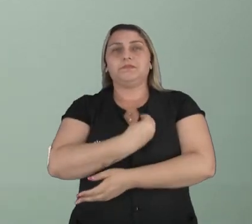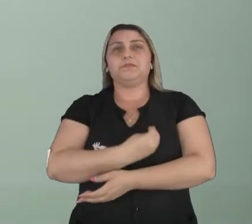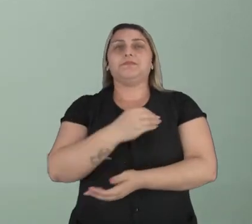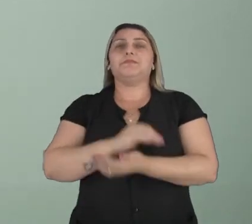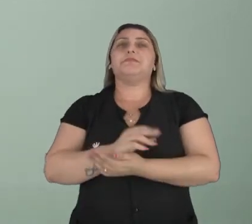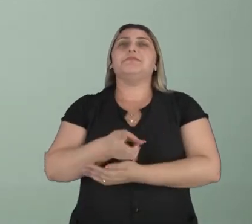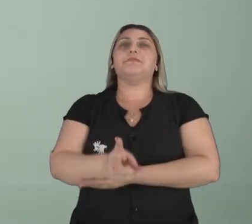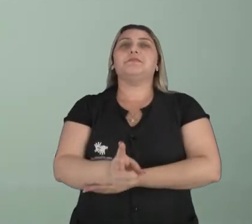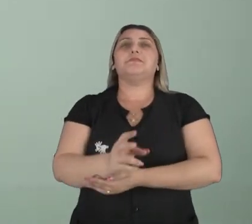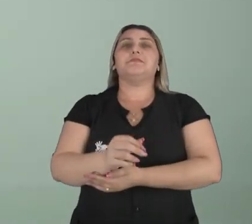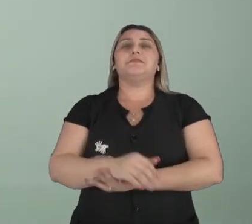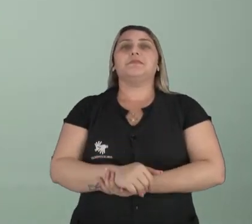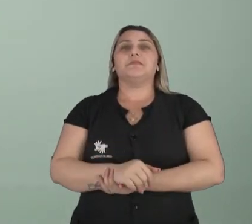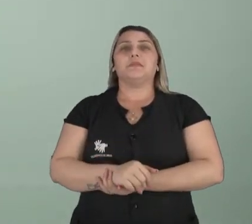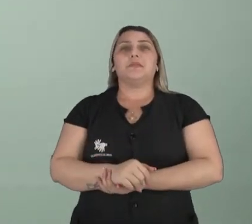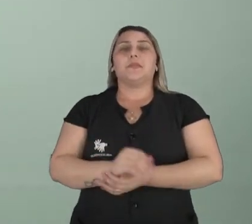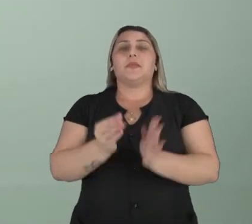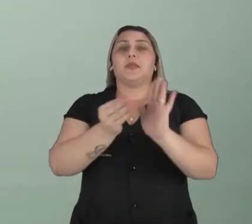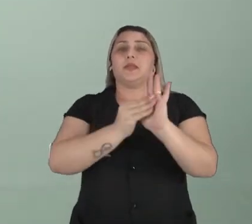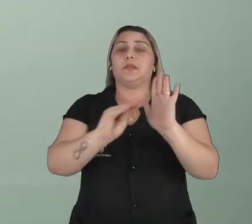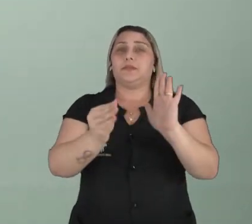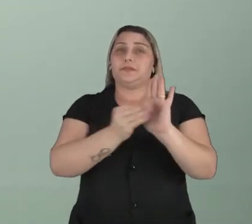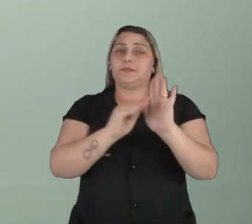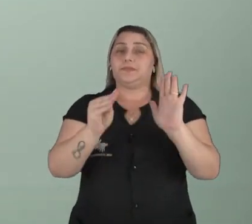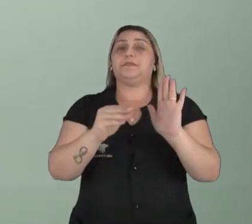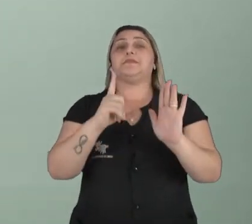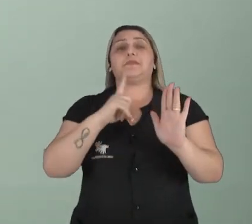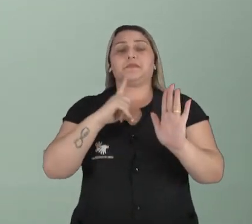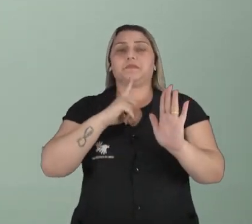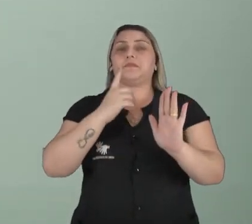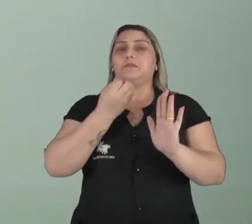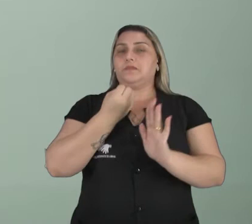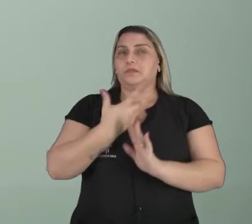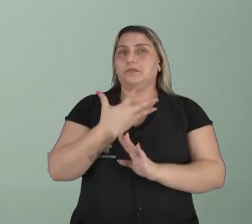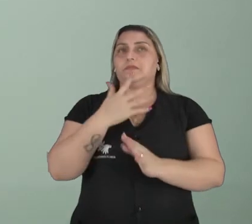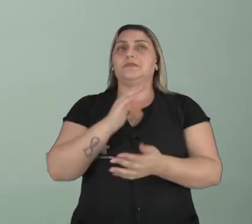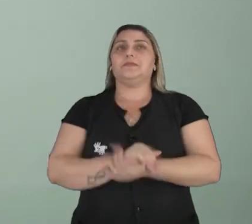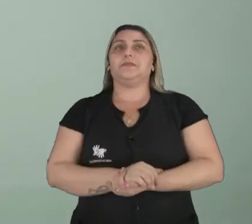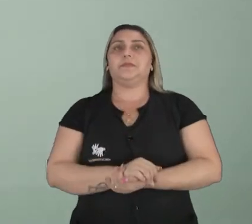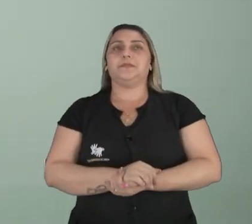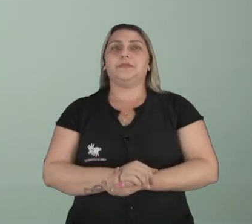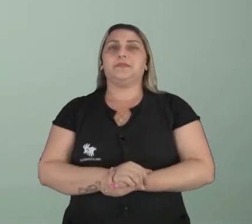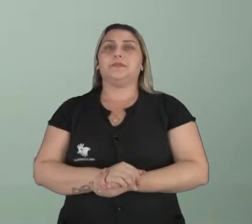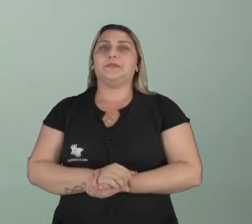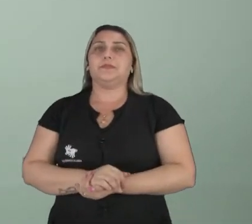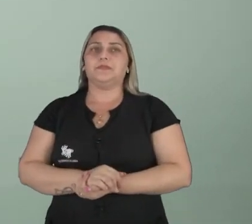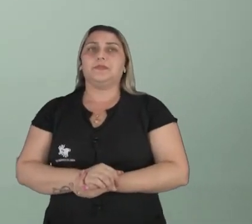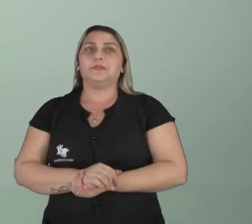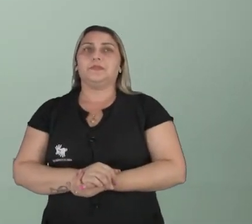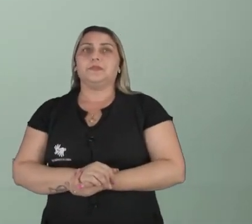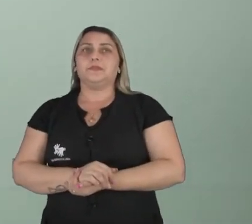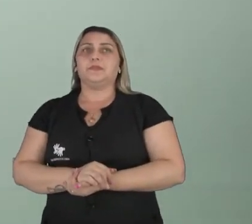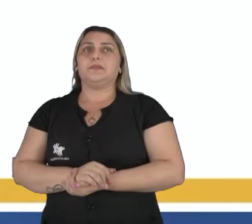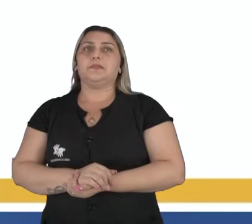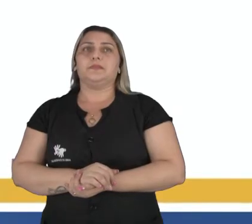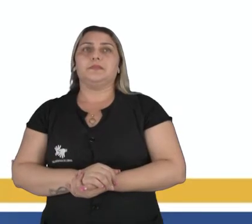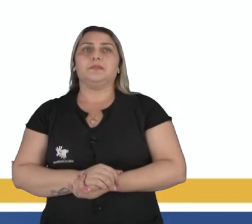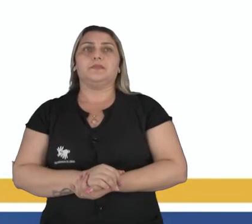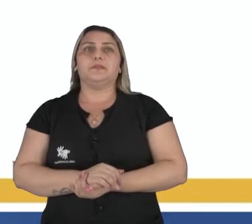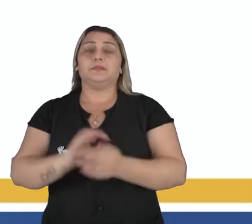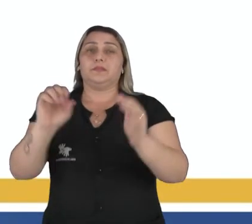mas vamos dar sequência nunca e também a Lídia proporcionam com essa imposição de padrões